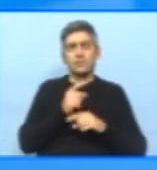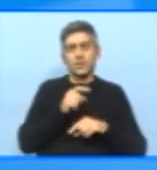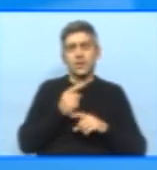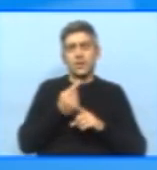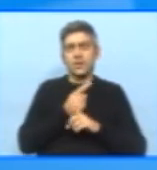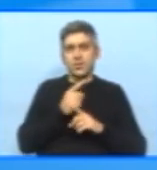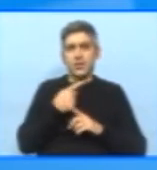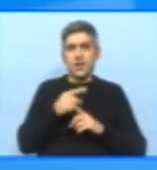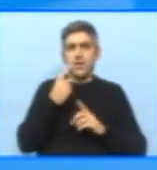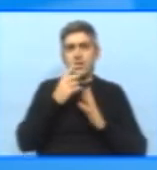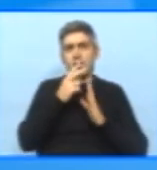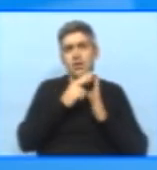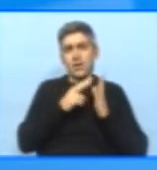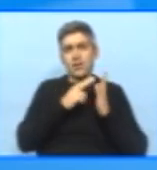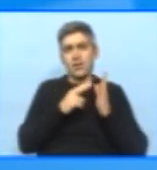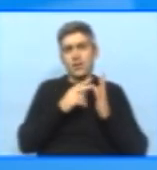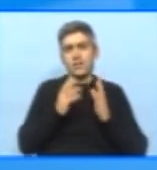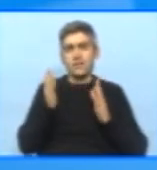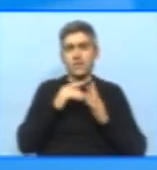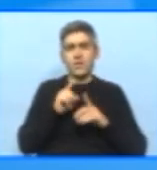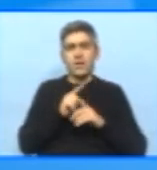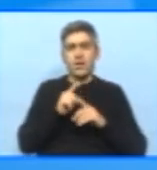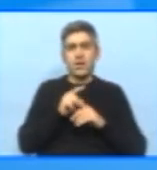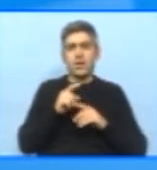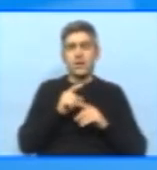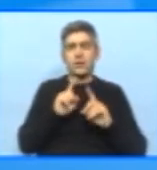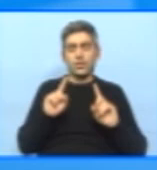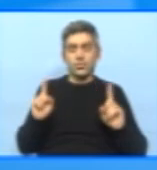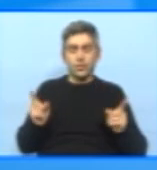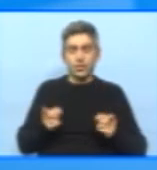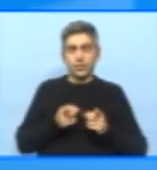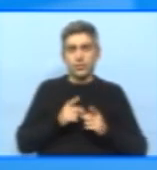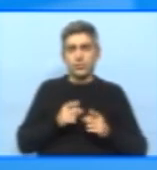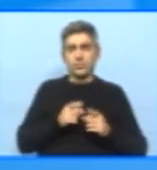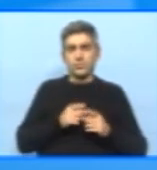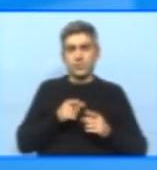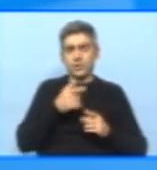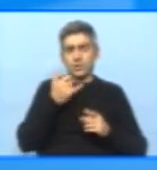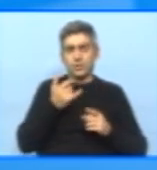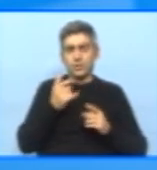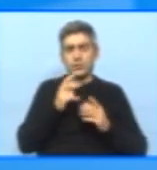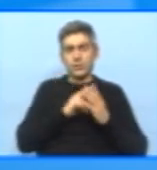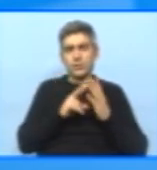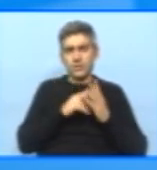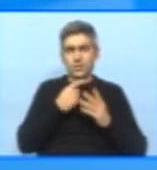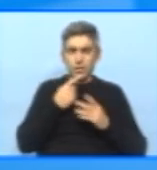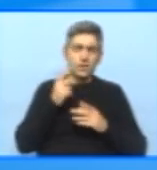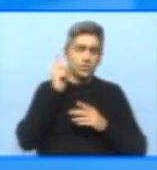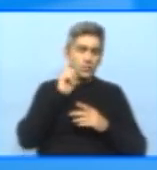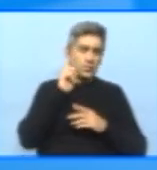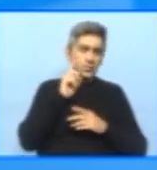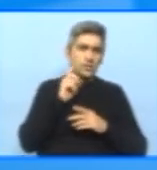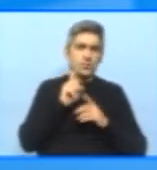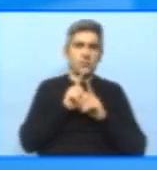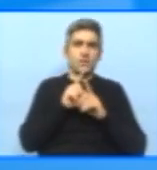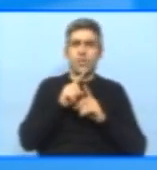há sempre uma leitura que vem como que fazer uma espécie de síntese, e esta segunda leitura é muito importante,